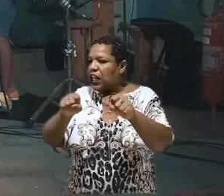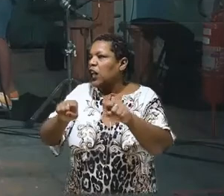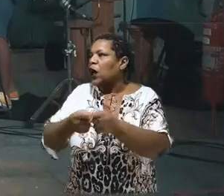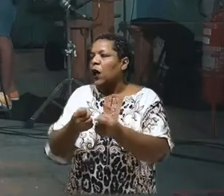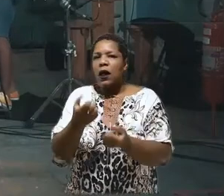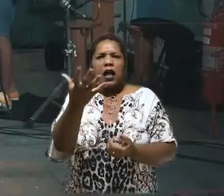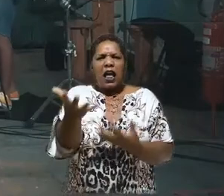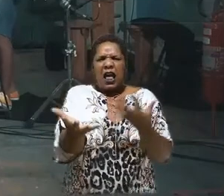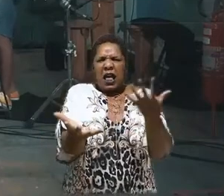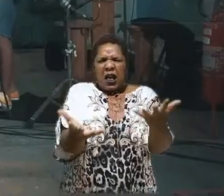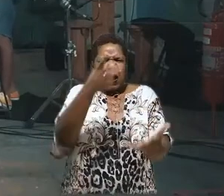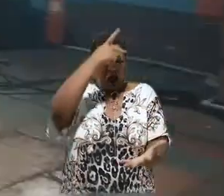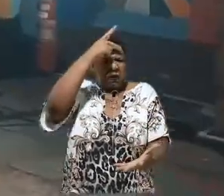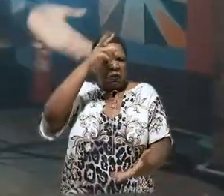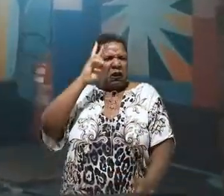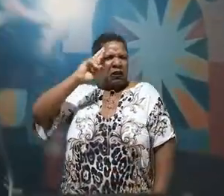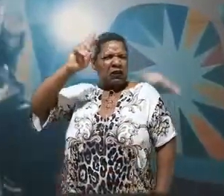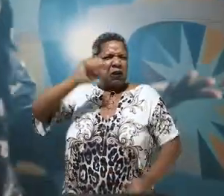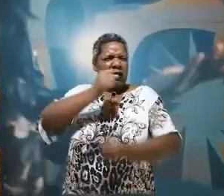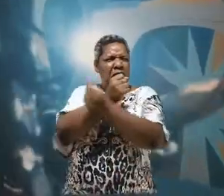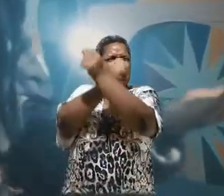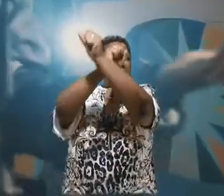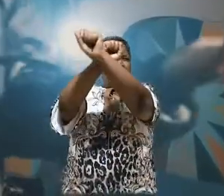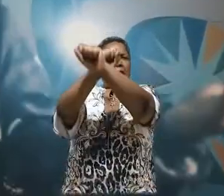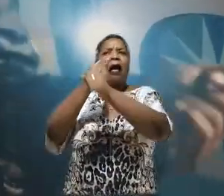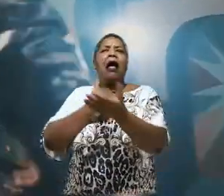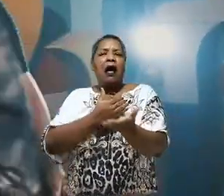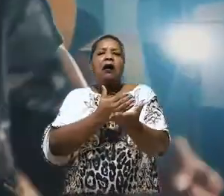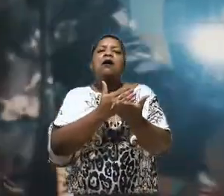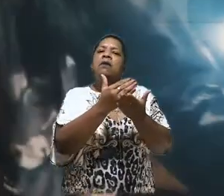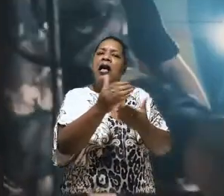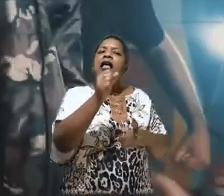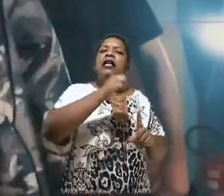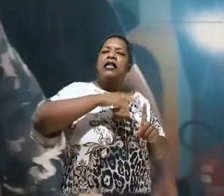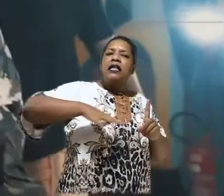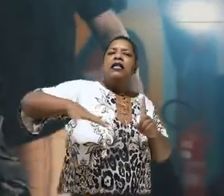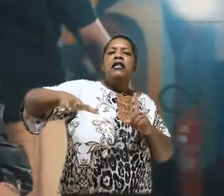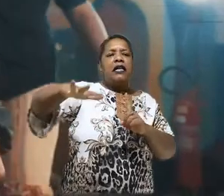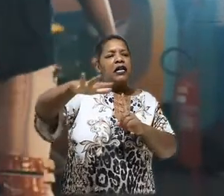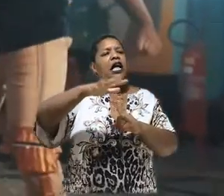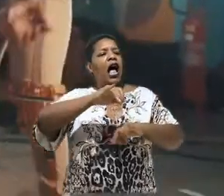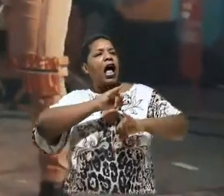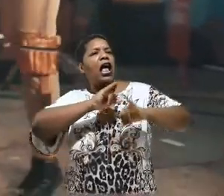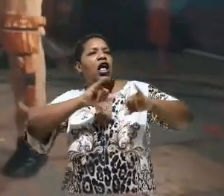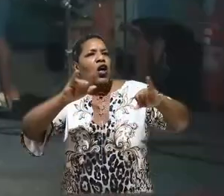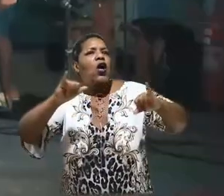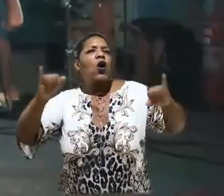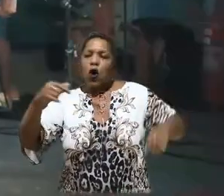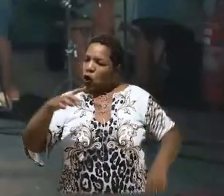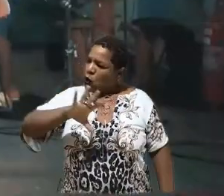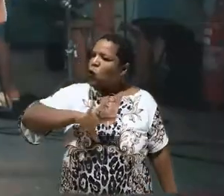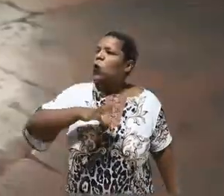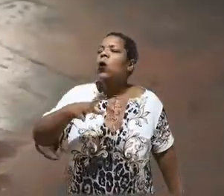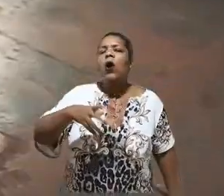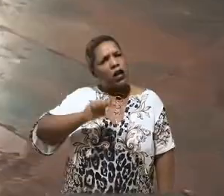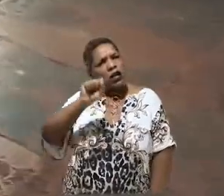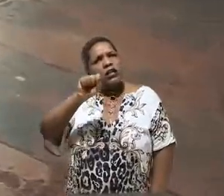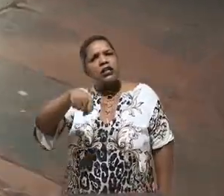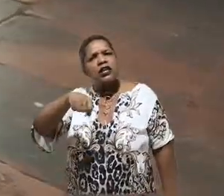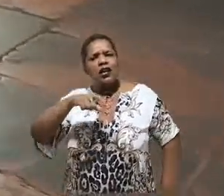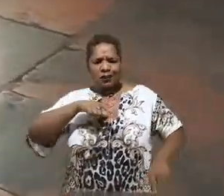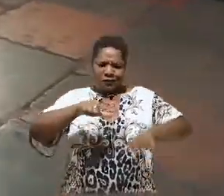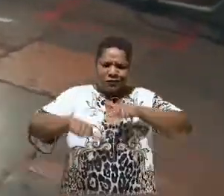a senhorita pra você que Padre Anchieta dele depois eu peço fora